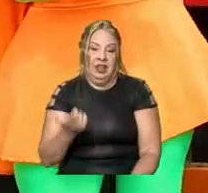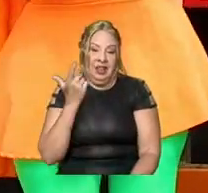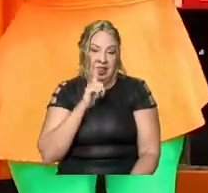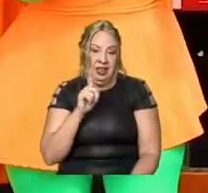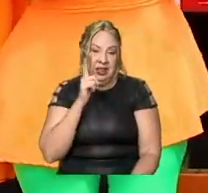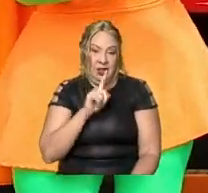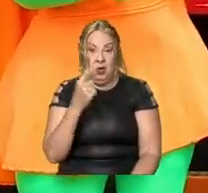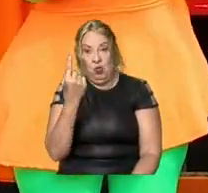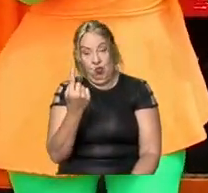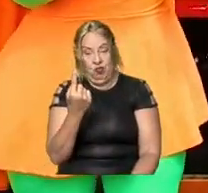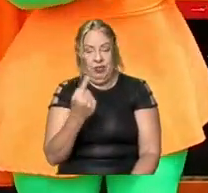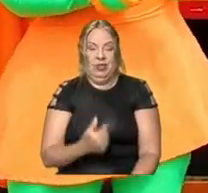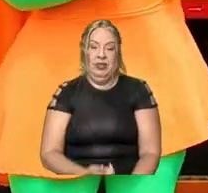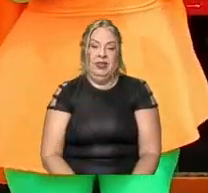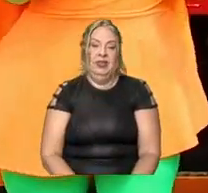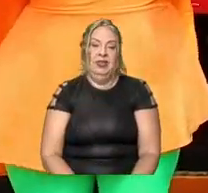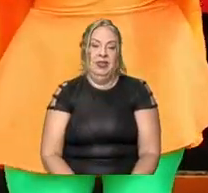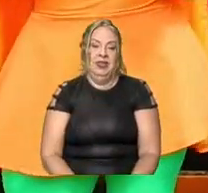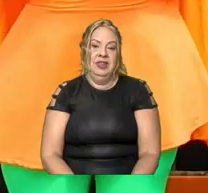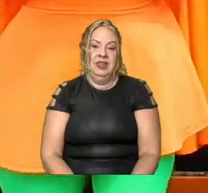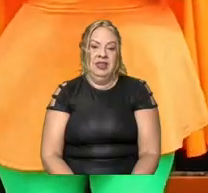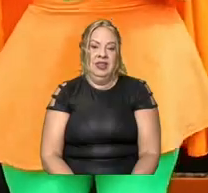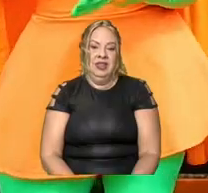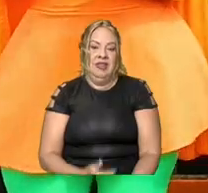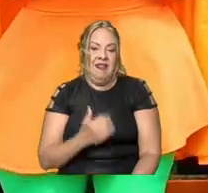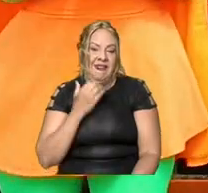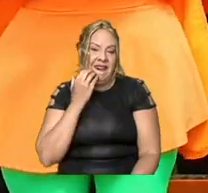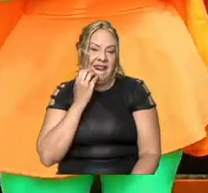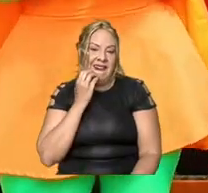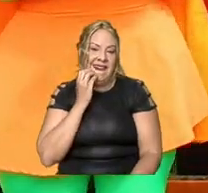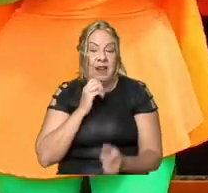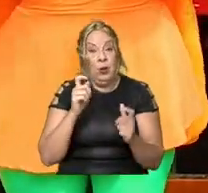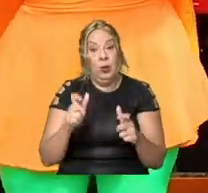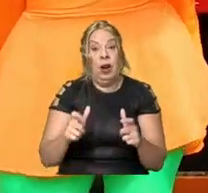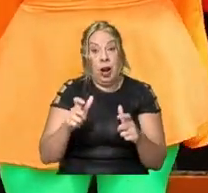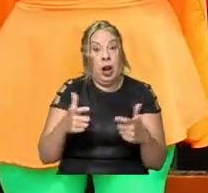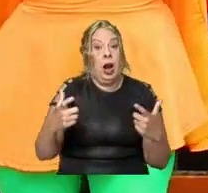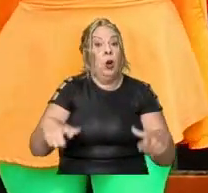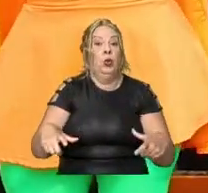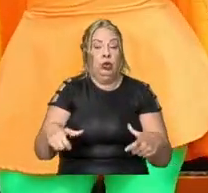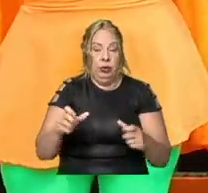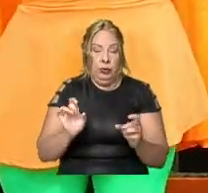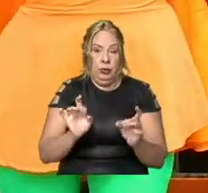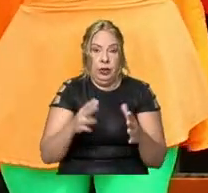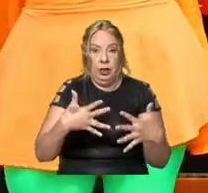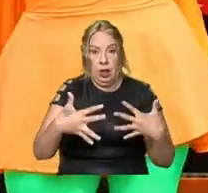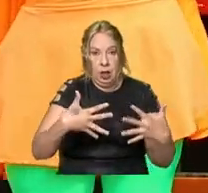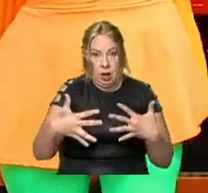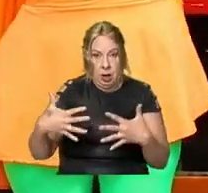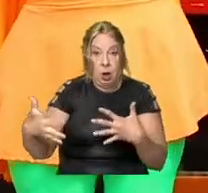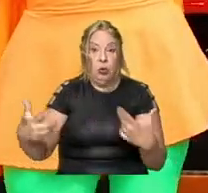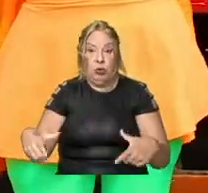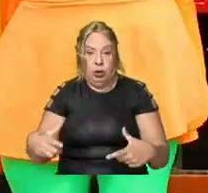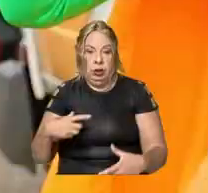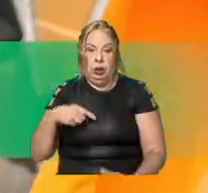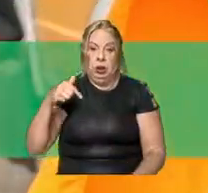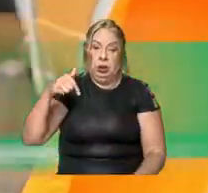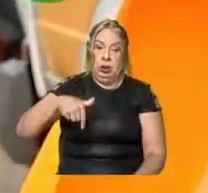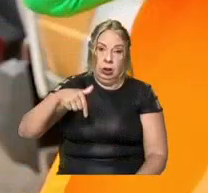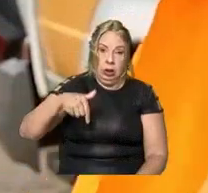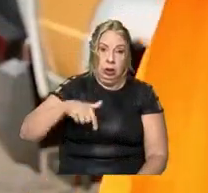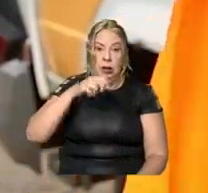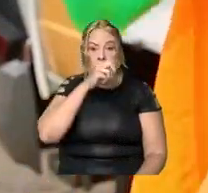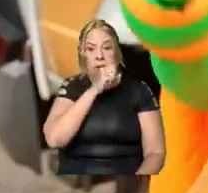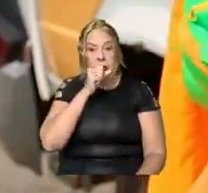só. Que coisa boa. E você fica em algum ponto estratégico da cidade ou está em todas as ruas? Não, eu fico apenas